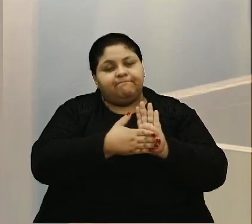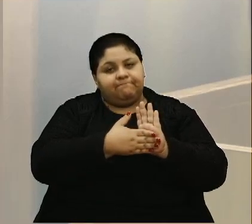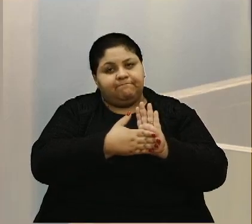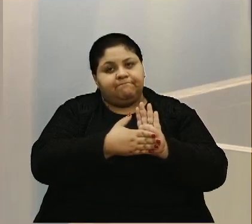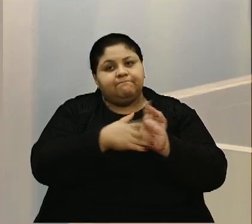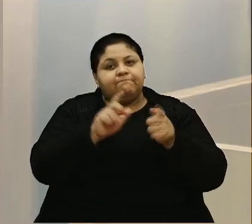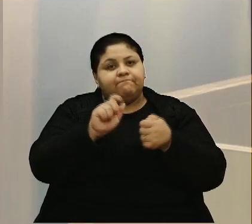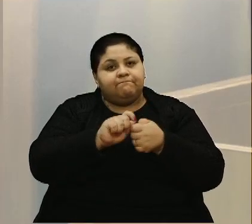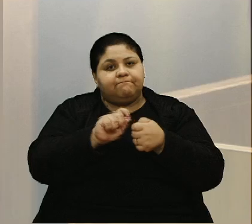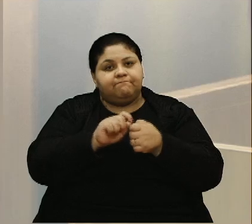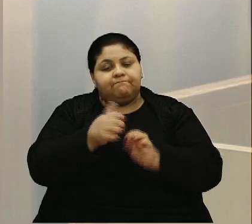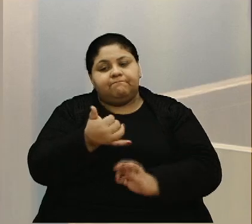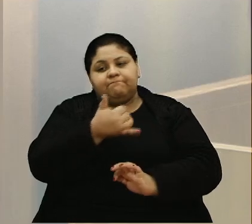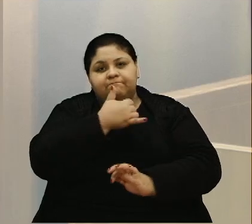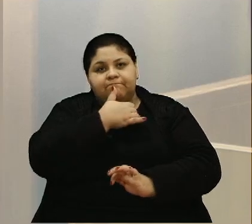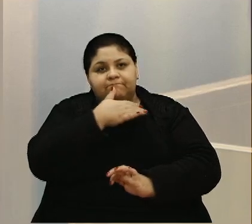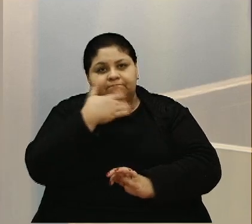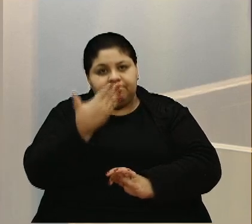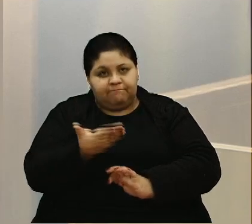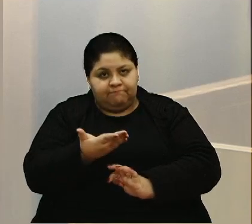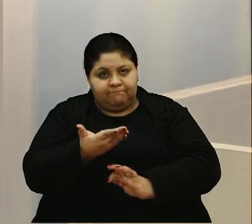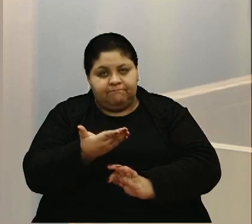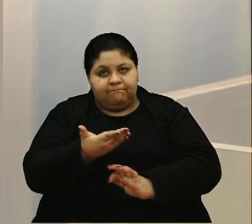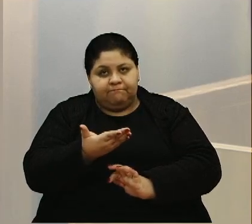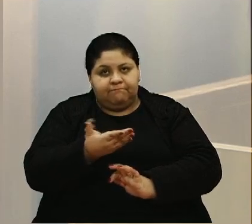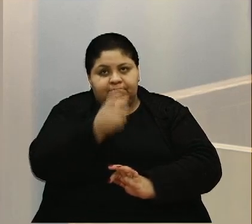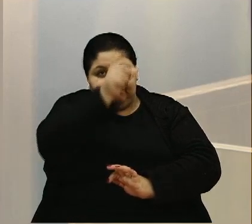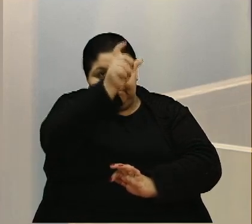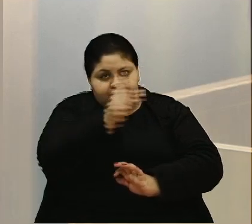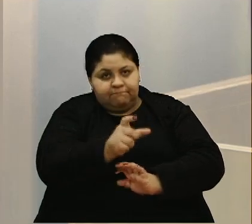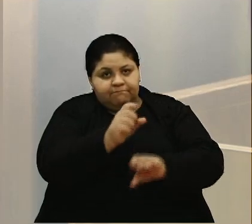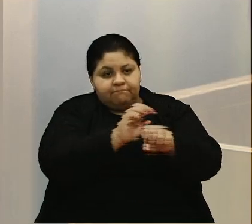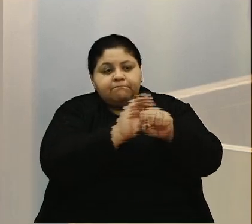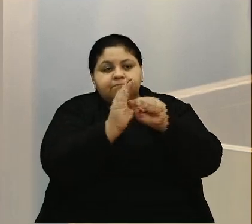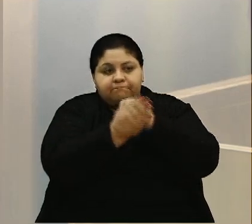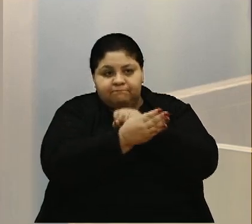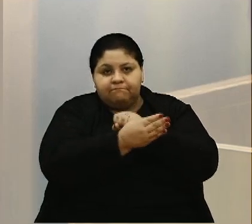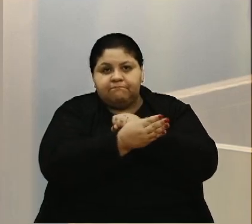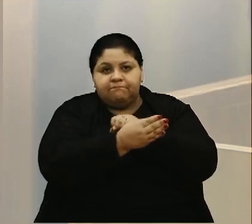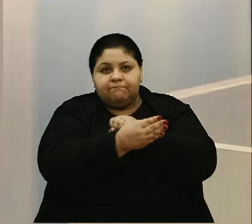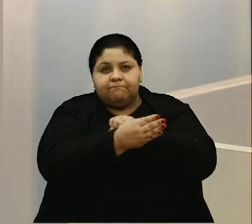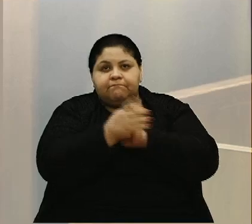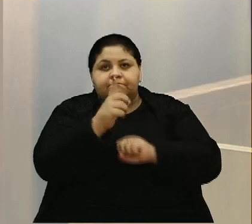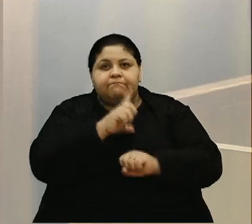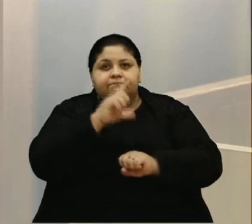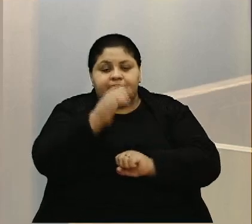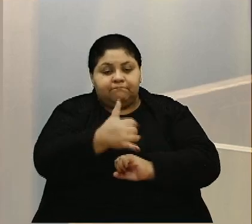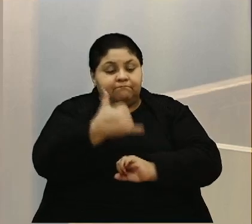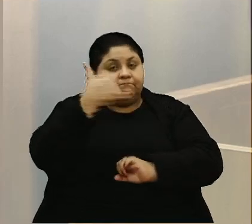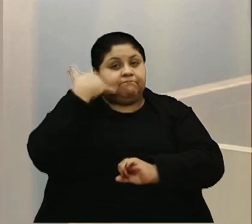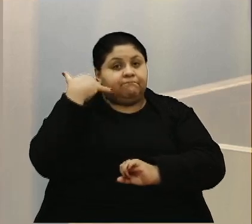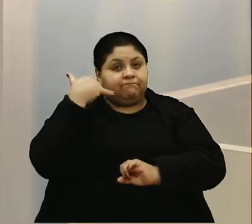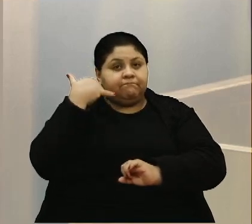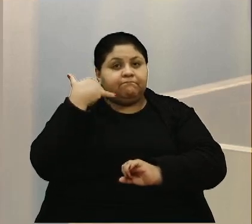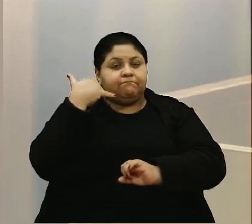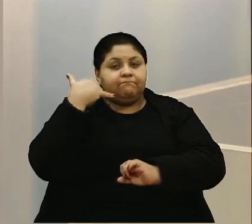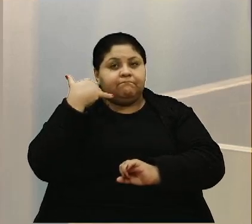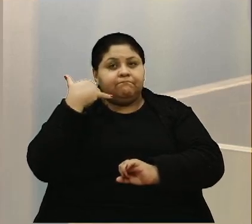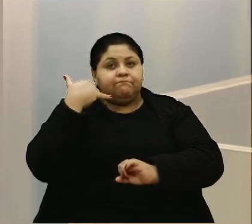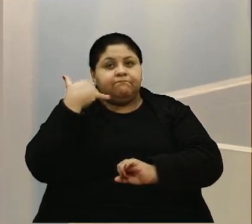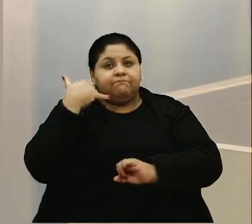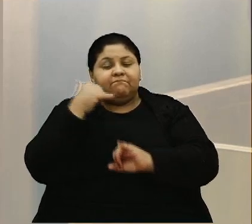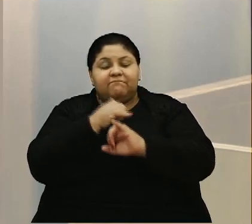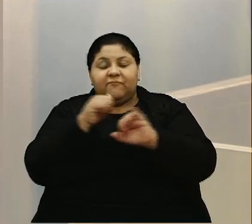feito. Lamentável para aquele pessoal do bairro Planalto. Ontem recebi ligação do bairro Planalto falando